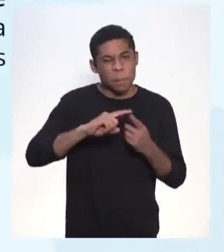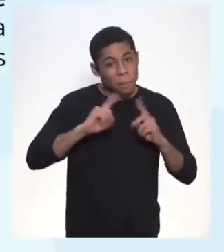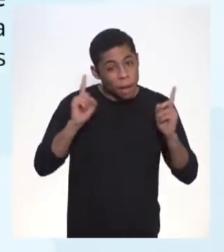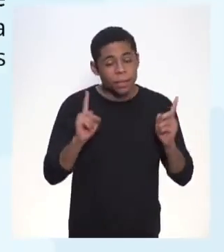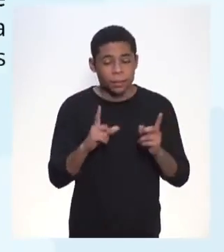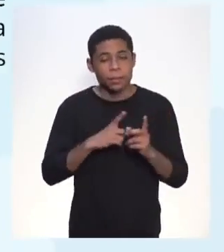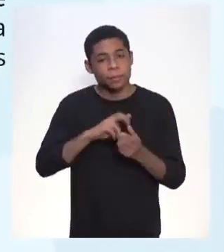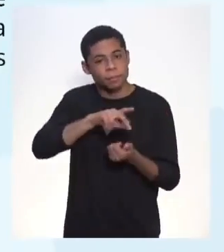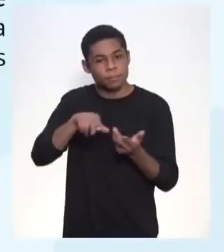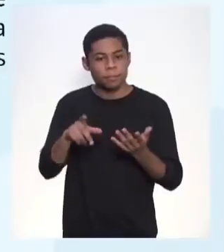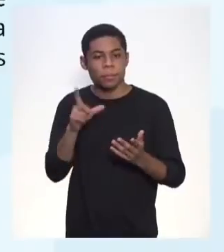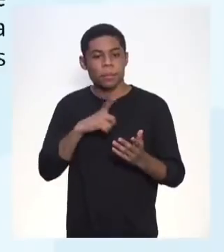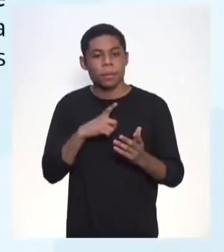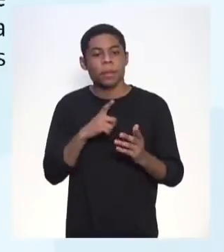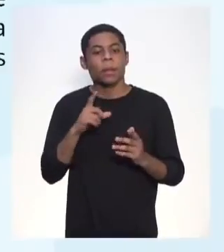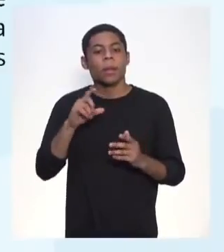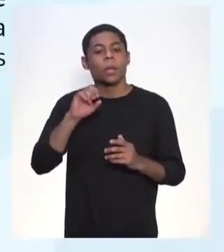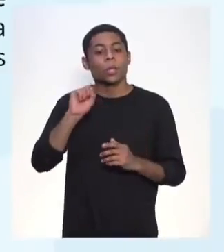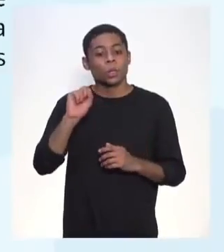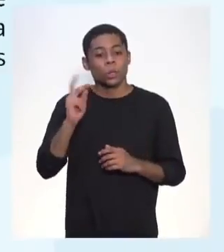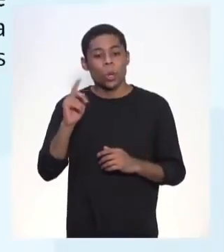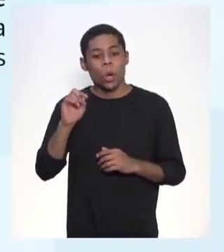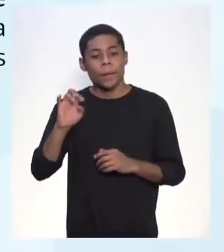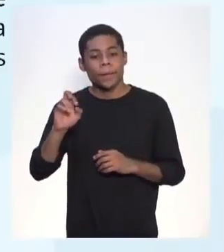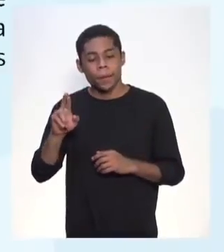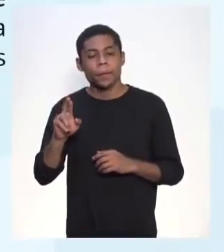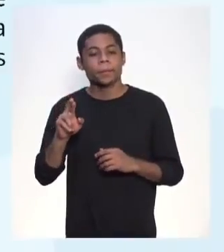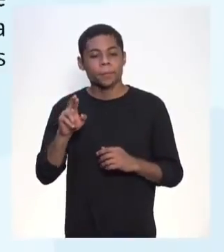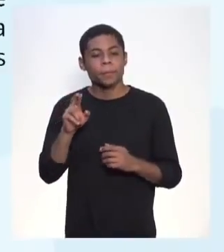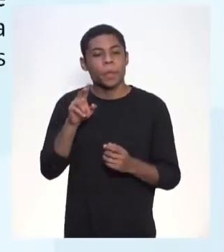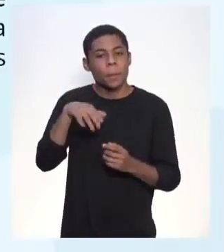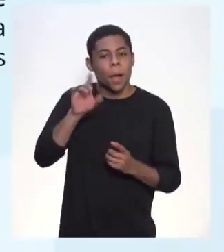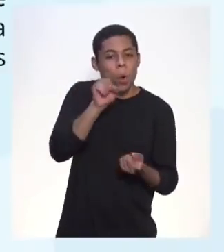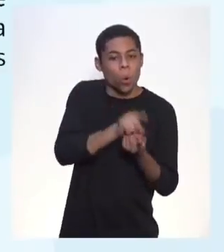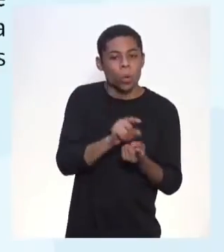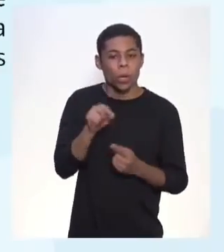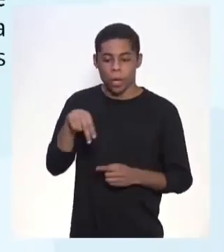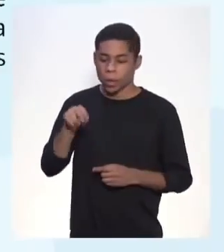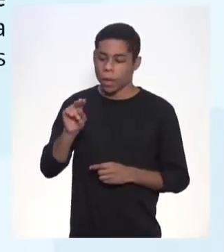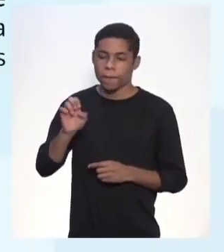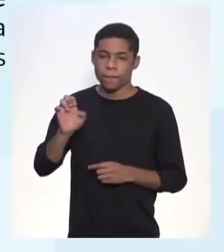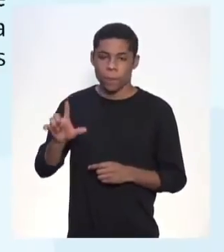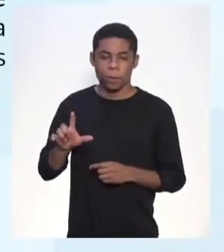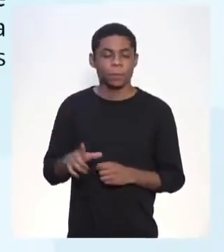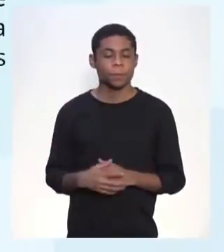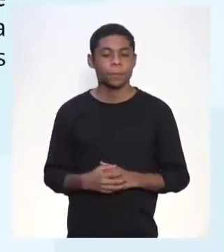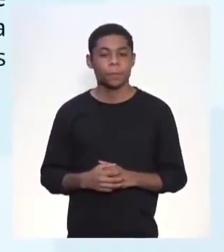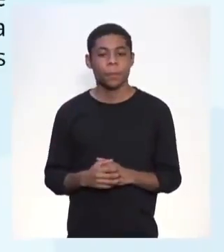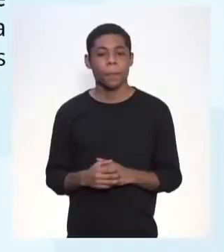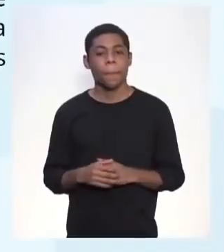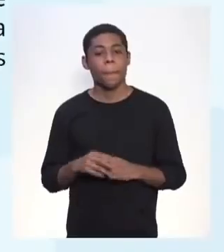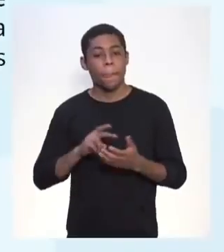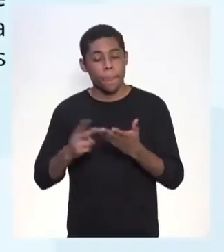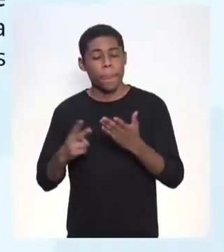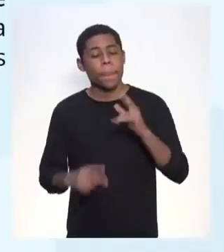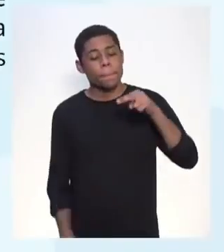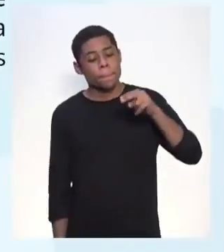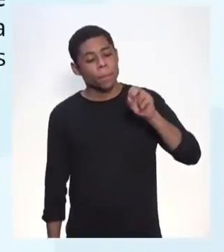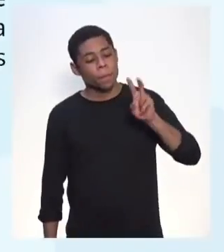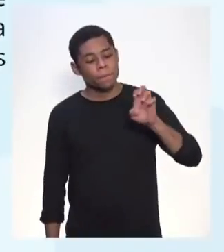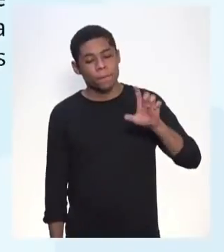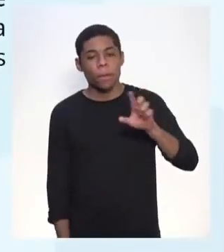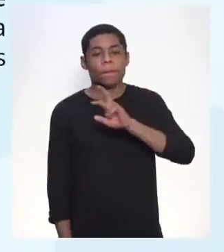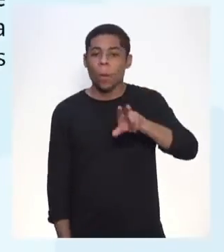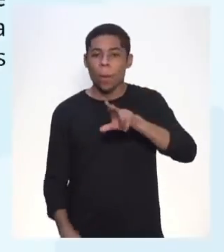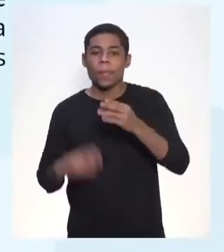Porém, contudo, todavia. Mas é mais curta do que a novel. E tomar cuidado com a tradução desse novel, né, Ed? Não